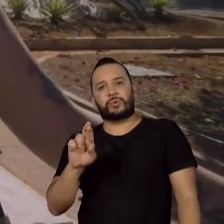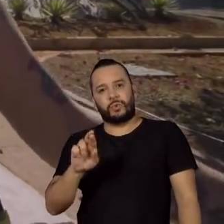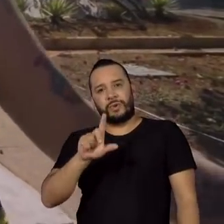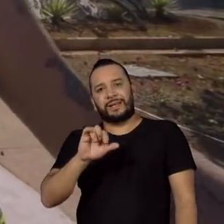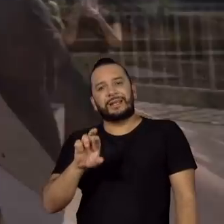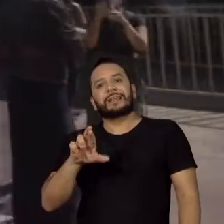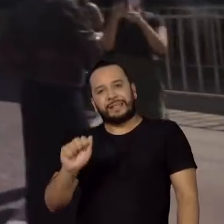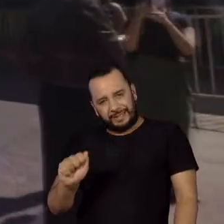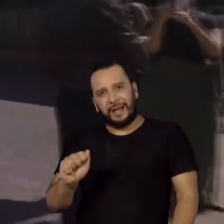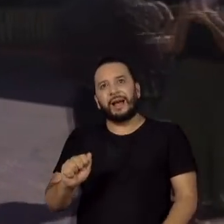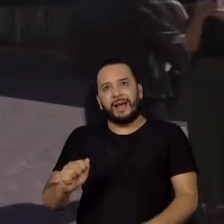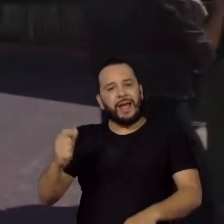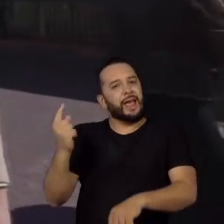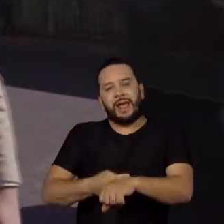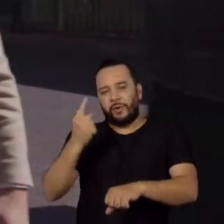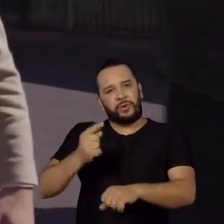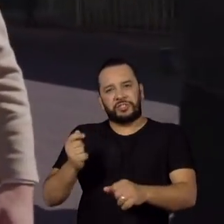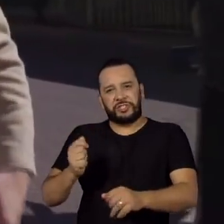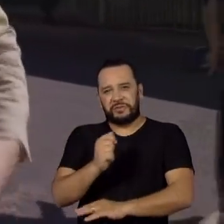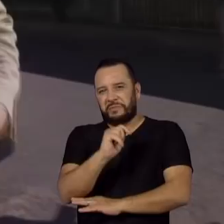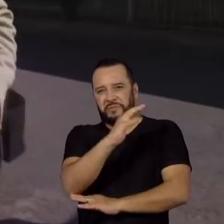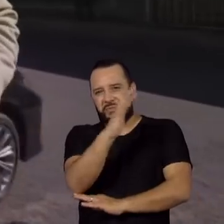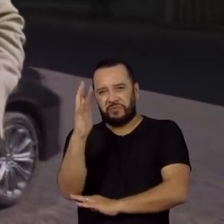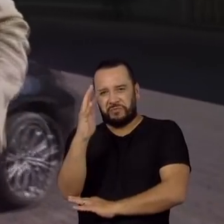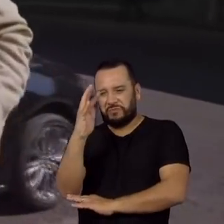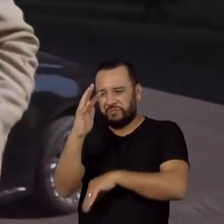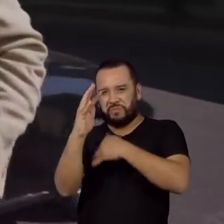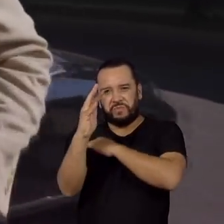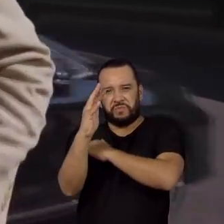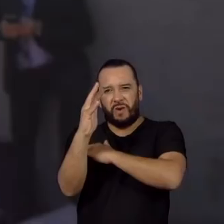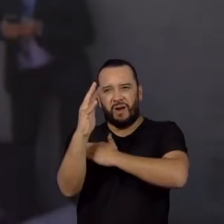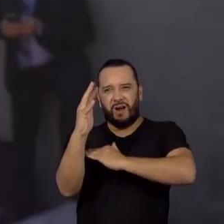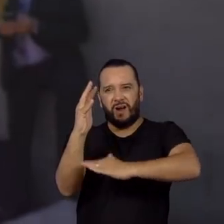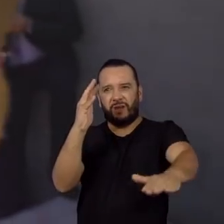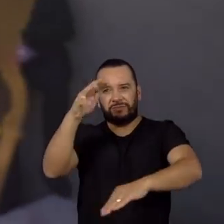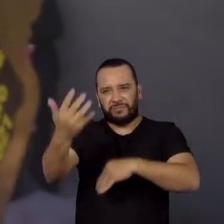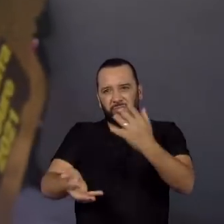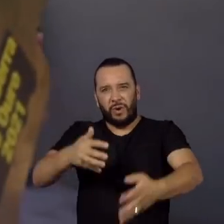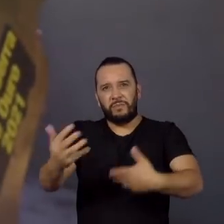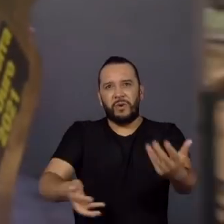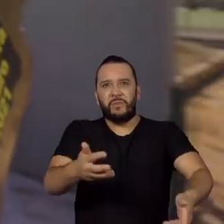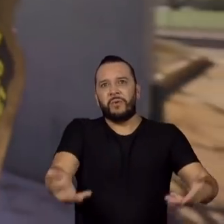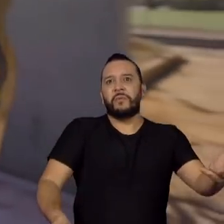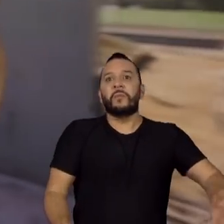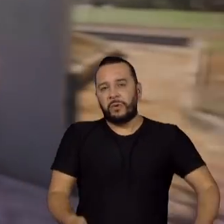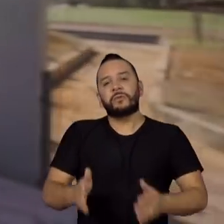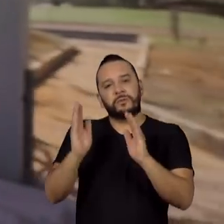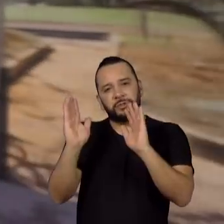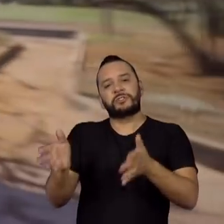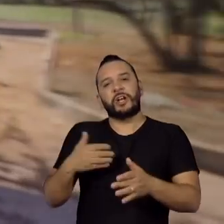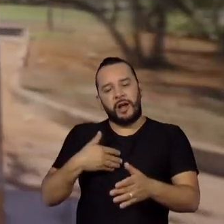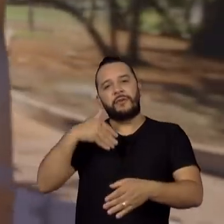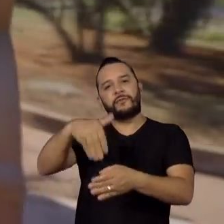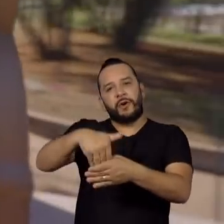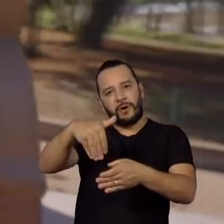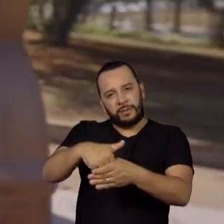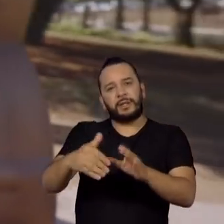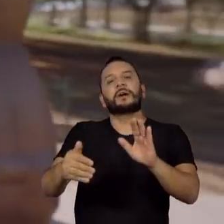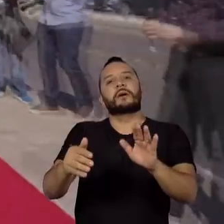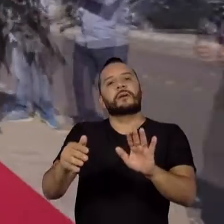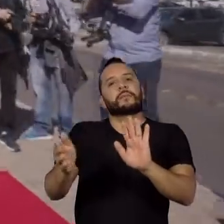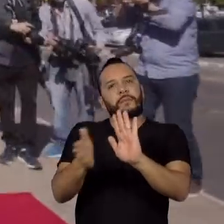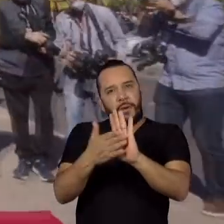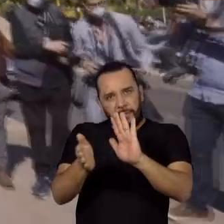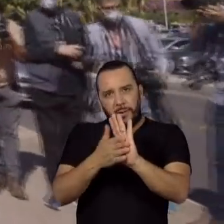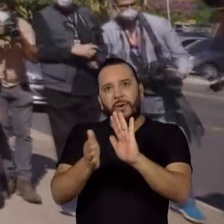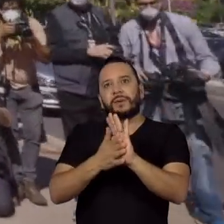Lira é apontado por entidades ambientalistas como responsável por agilizar a votação de propostas que colocam